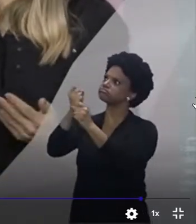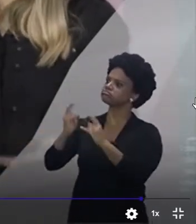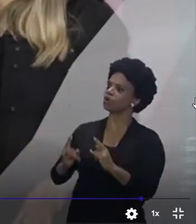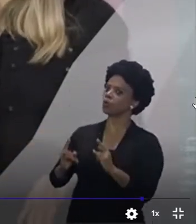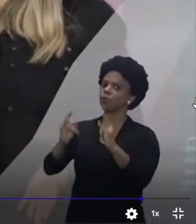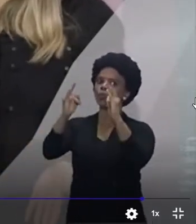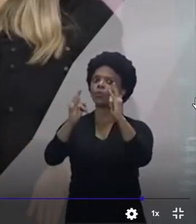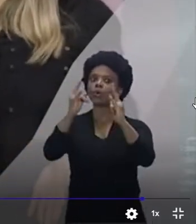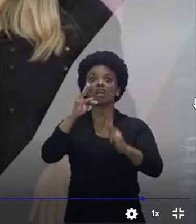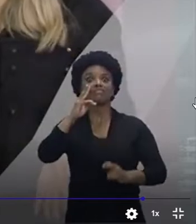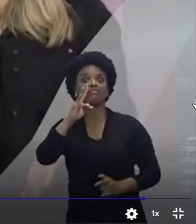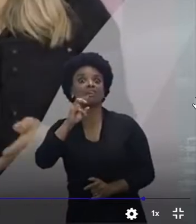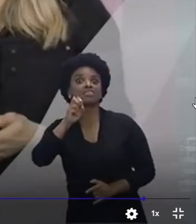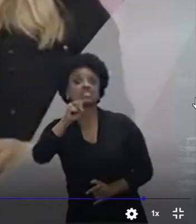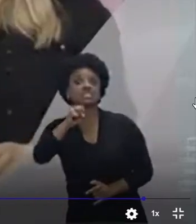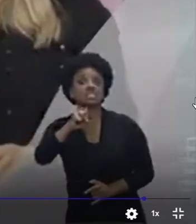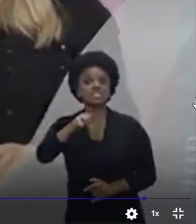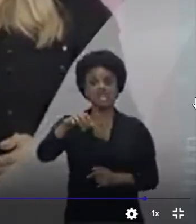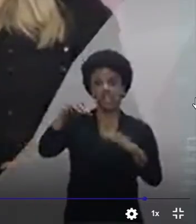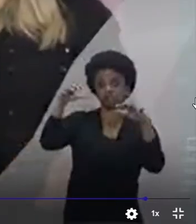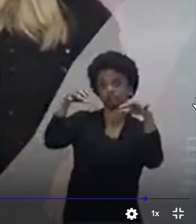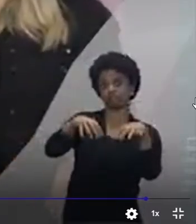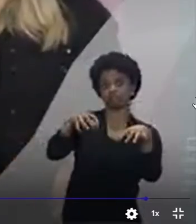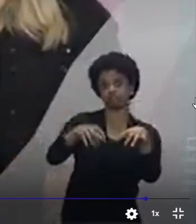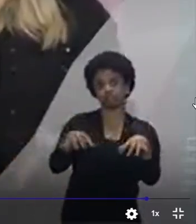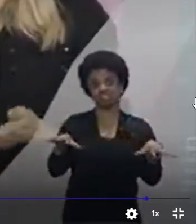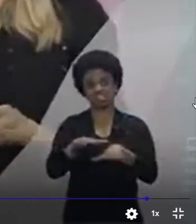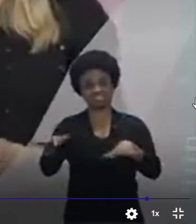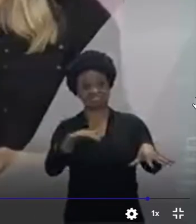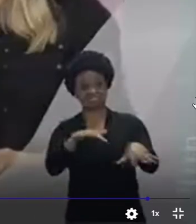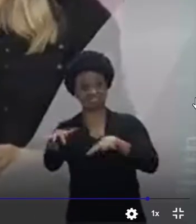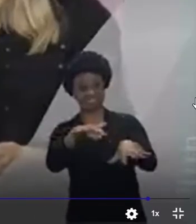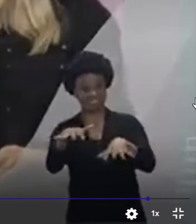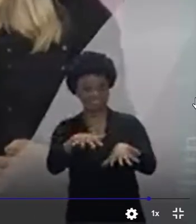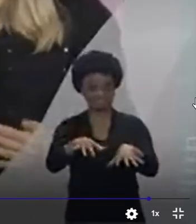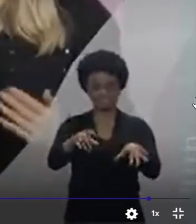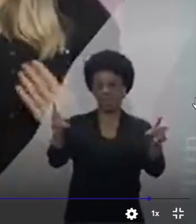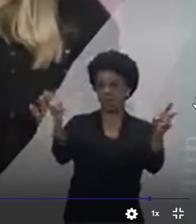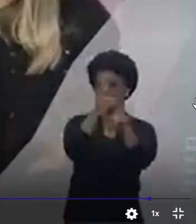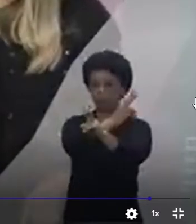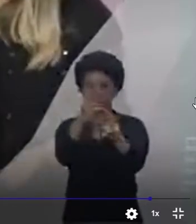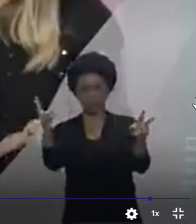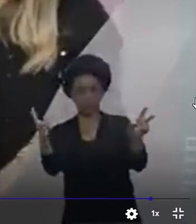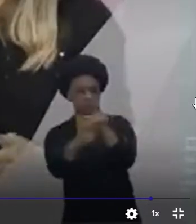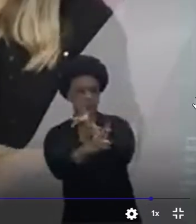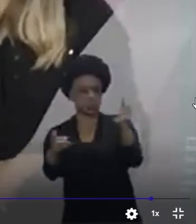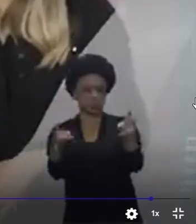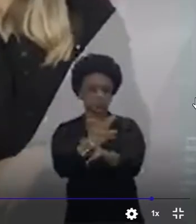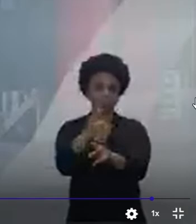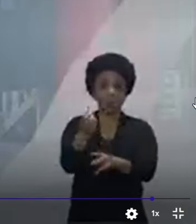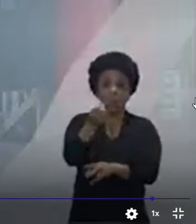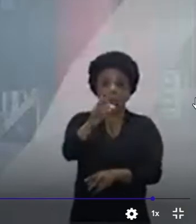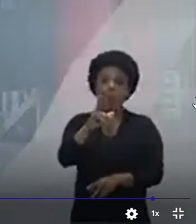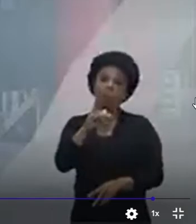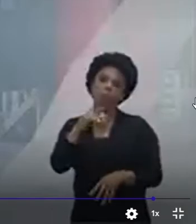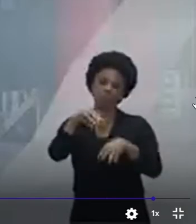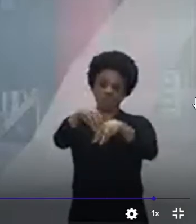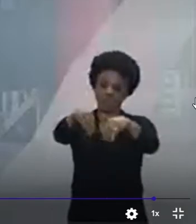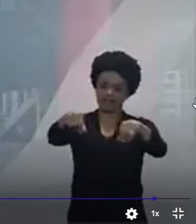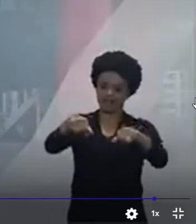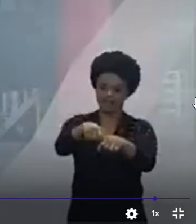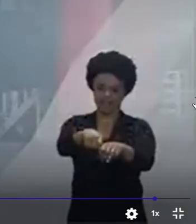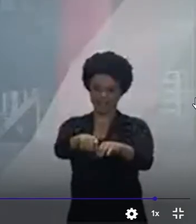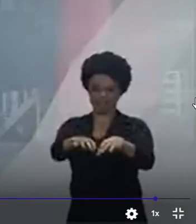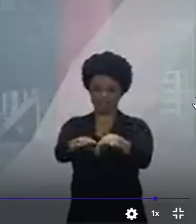fenômenos da natureza no local, como, por exemplo, terremotos, rajadas de vento e empuxos de terra. Aqui em São Paulo,